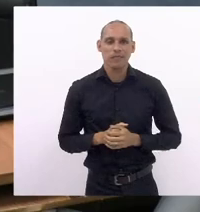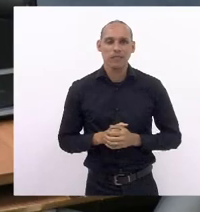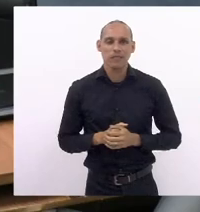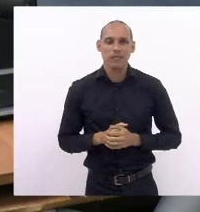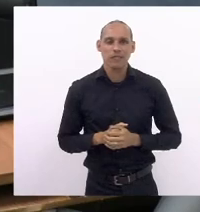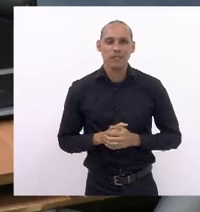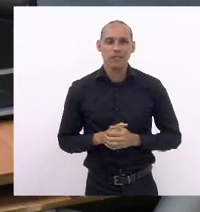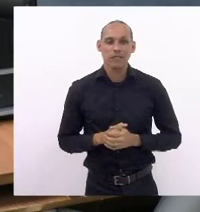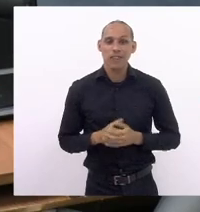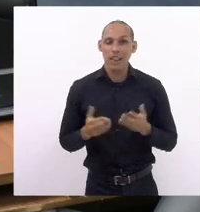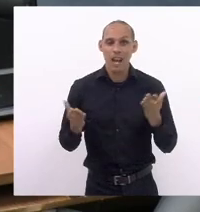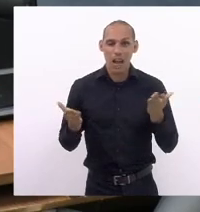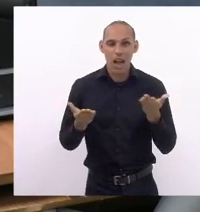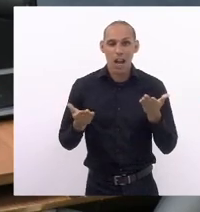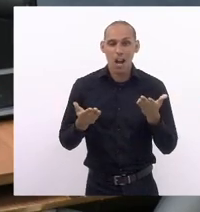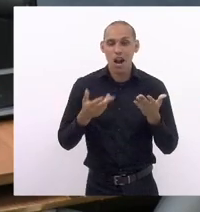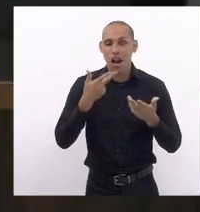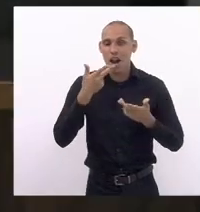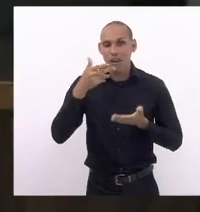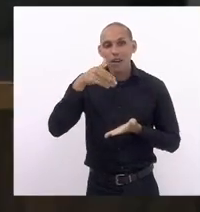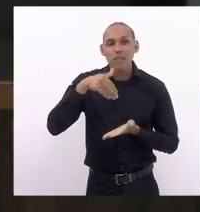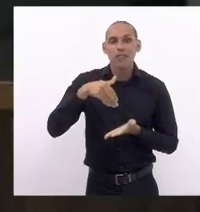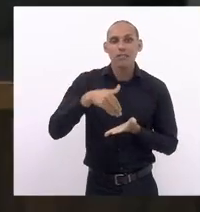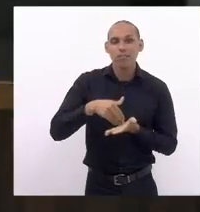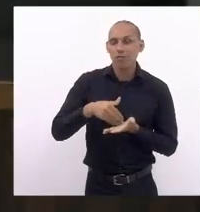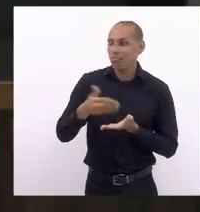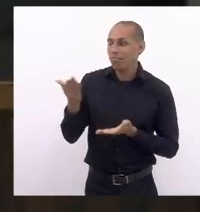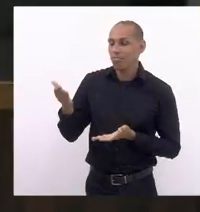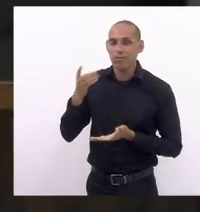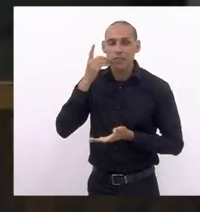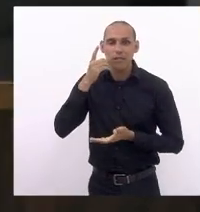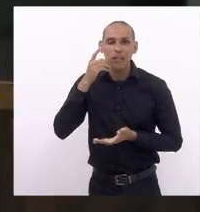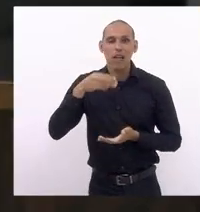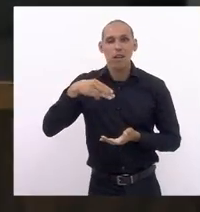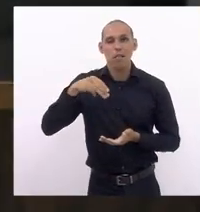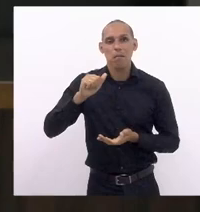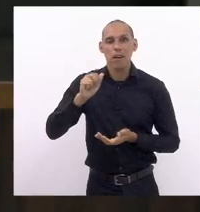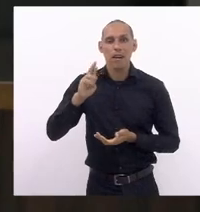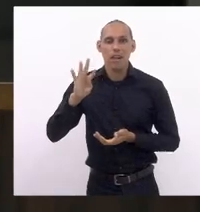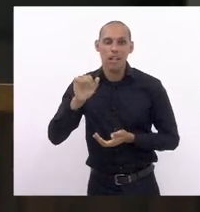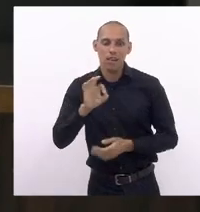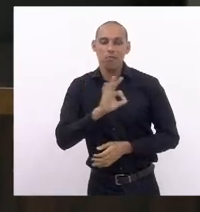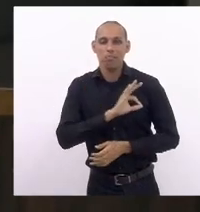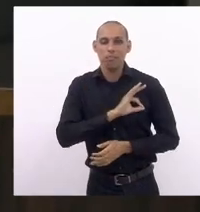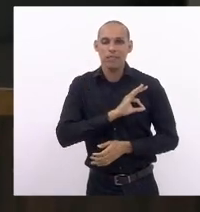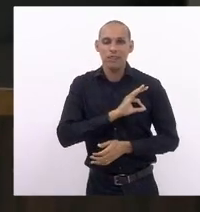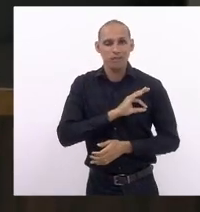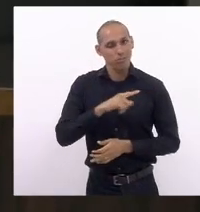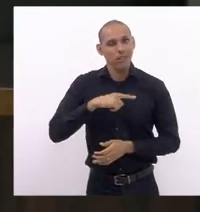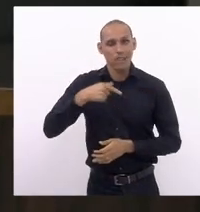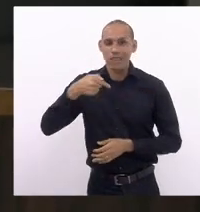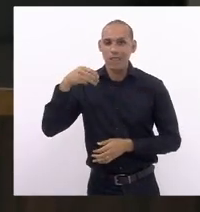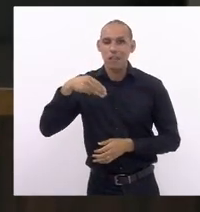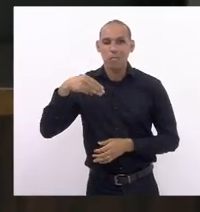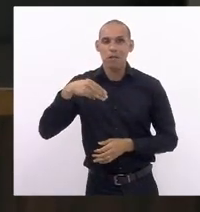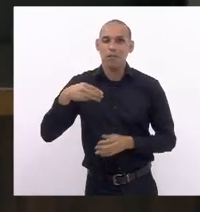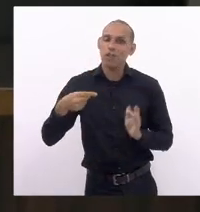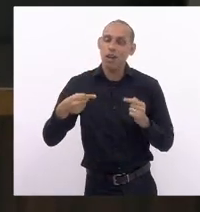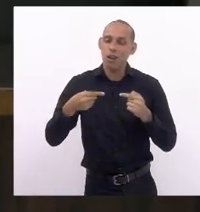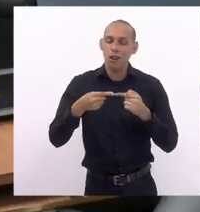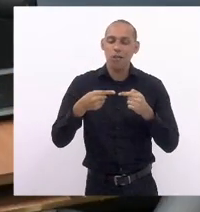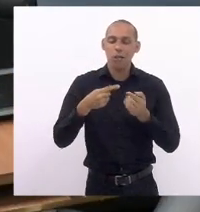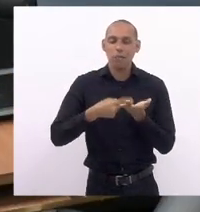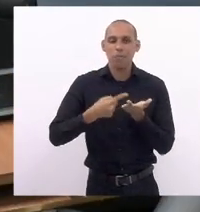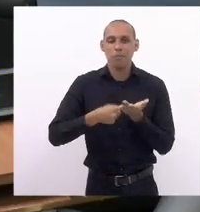Tem a palavra agora, no expediente final, a deputada Marta Rocha. Vossa Excelência dispõe de 7 minutos, de acordo com o nosso acordo.